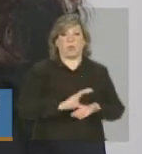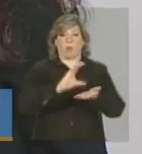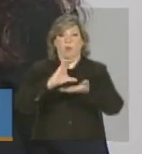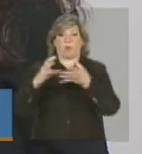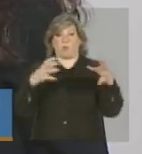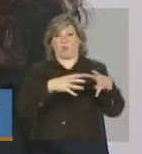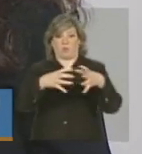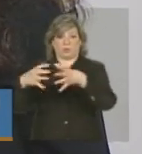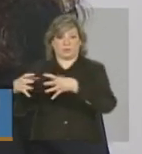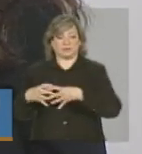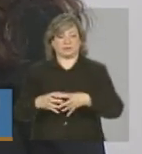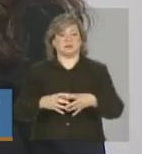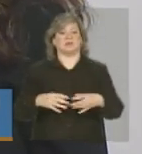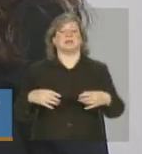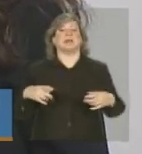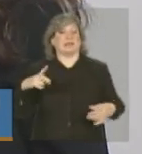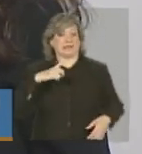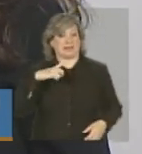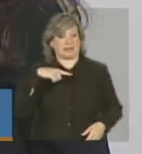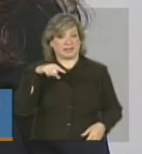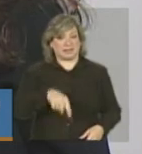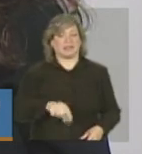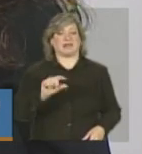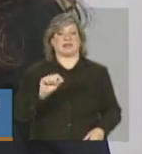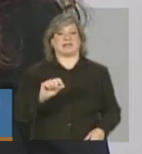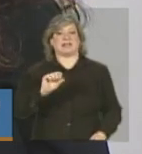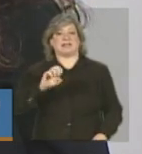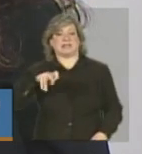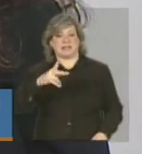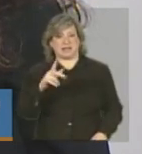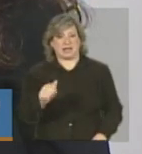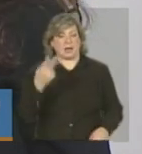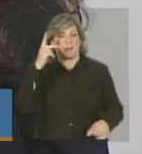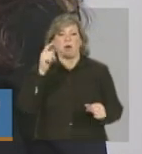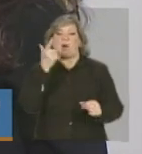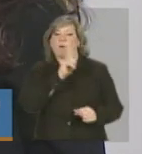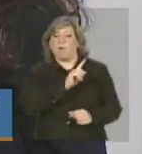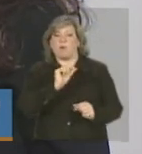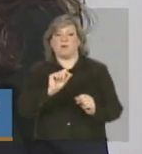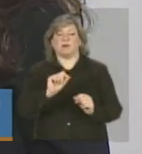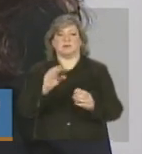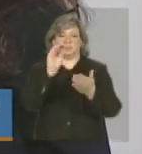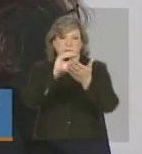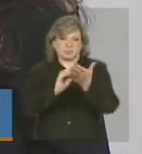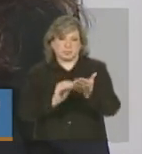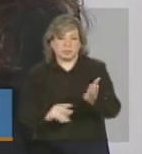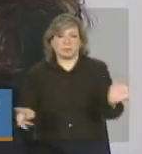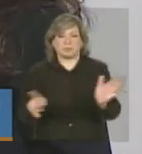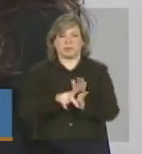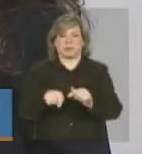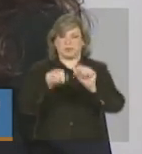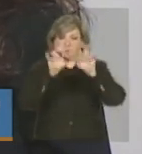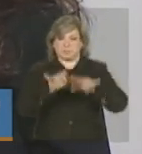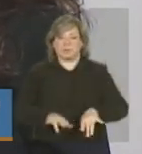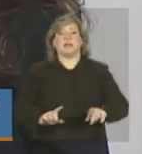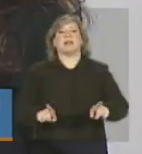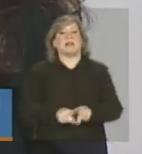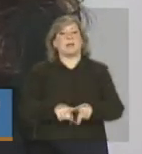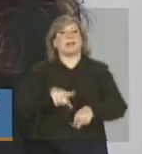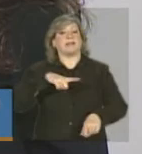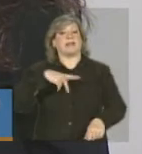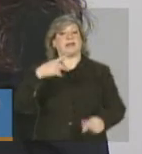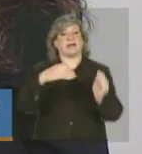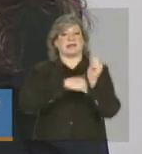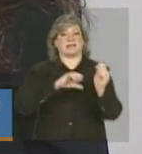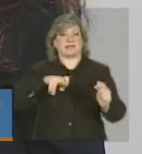além de ter a senha para preencher os seus próprios questionários, ele tenha também a senha para poder